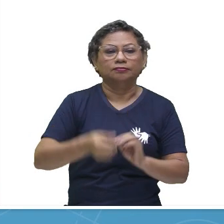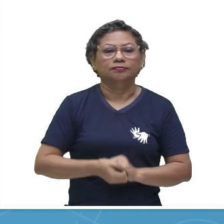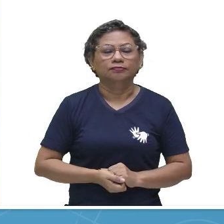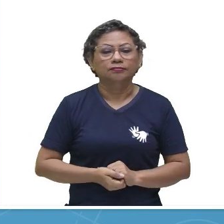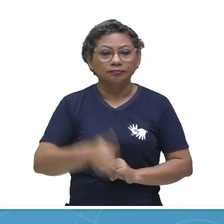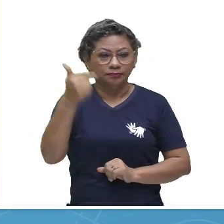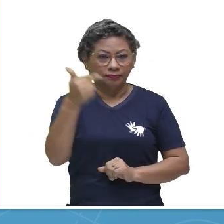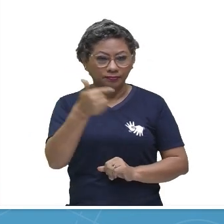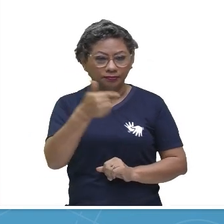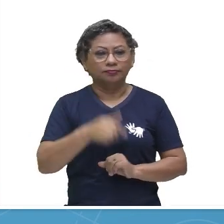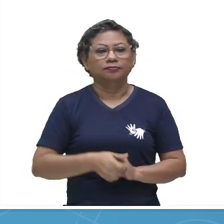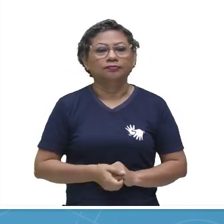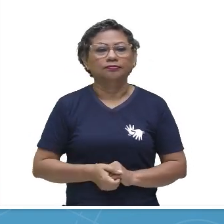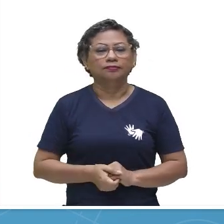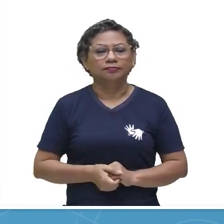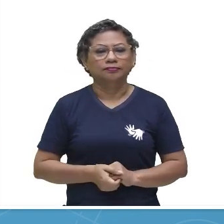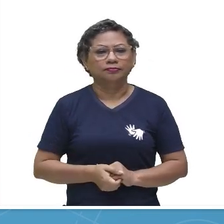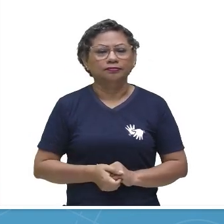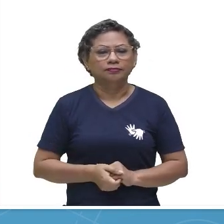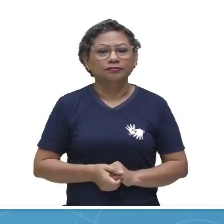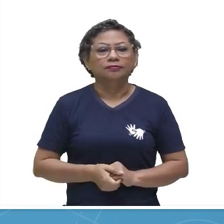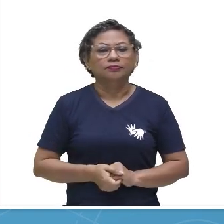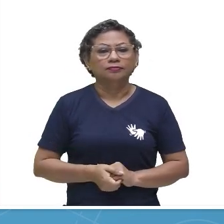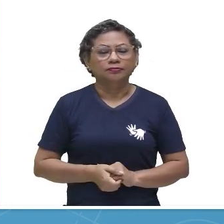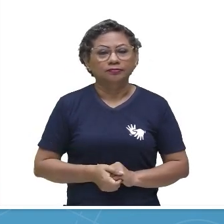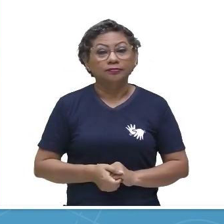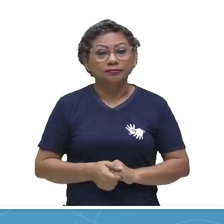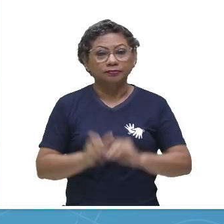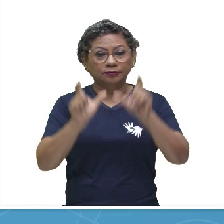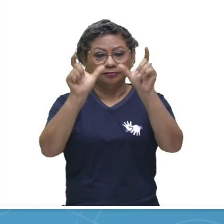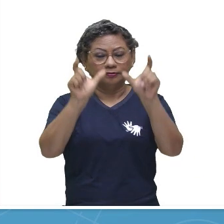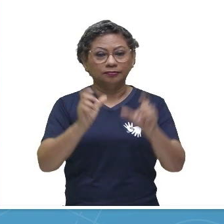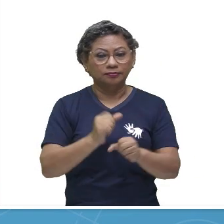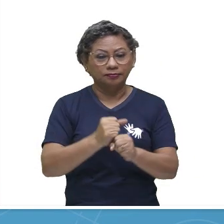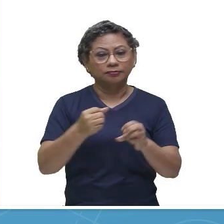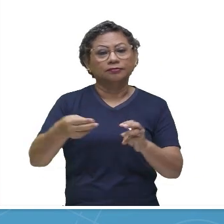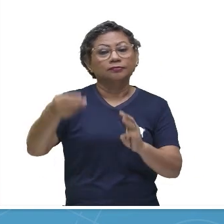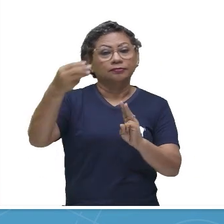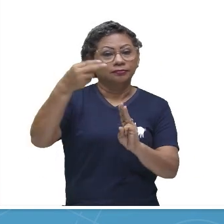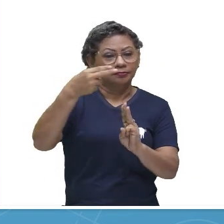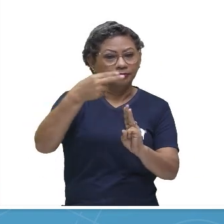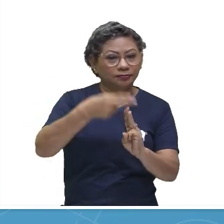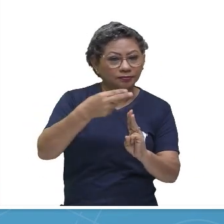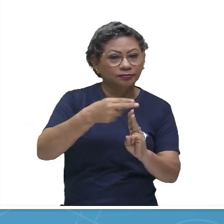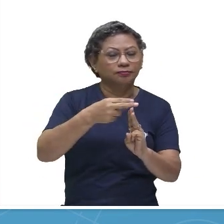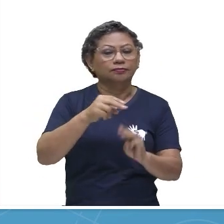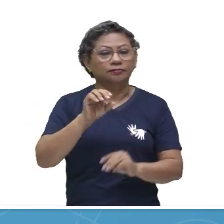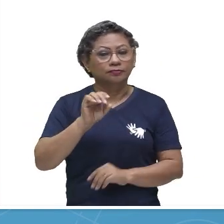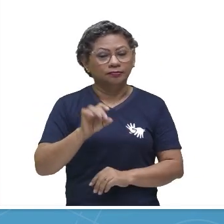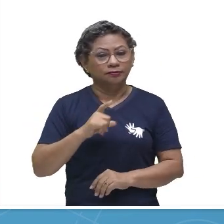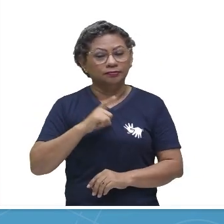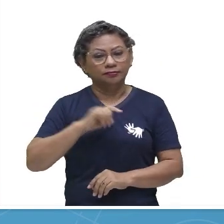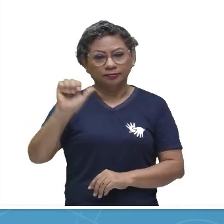2. Aplique as propriedades da potência. Então, nesse caso, nós só vamos aplicar as propriedades, né? Na letra A, eu tenho